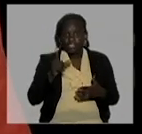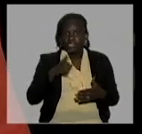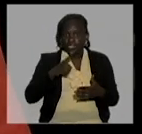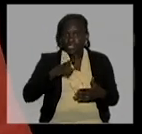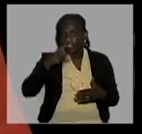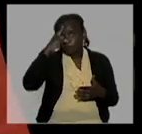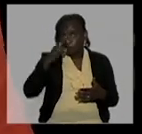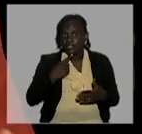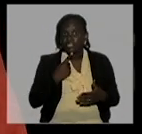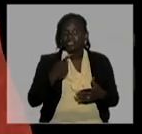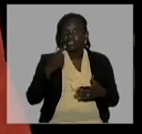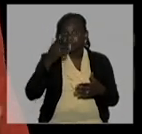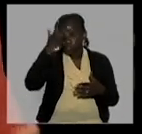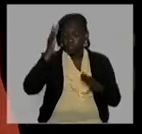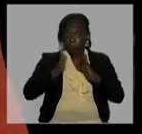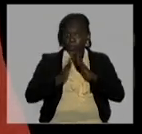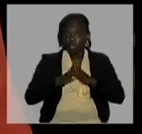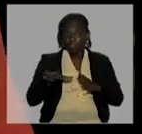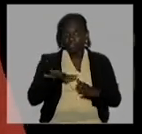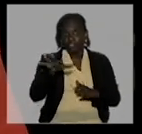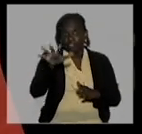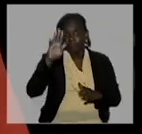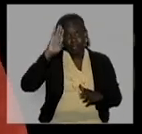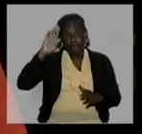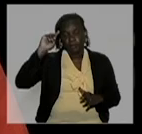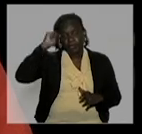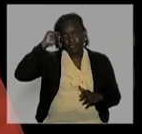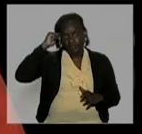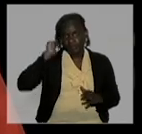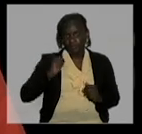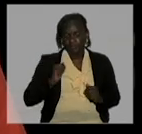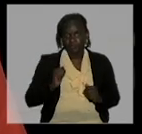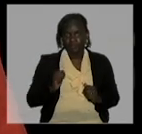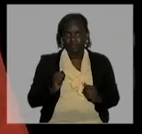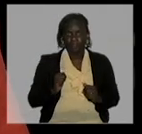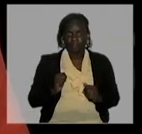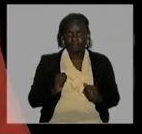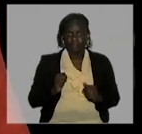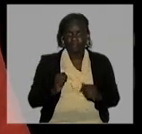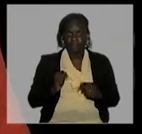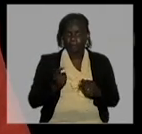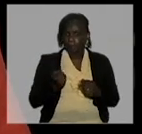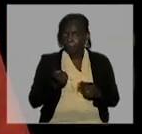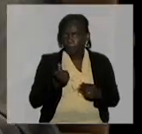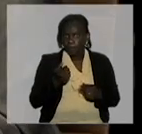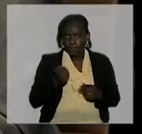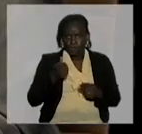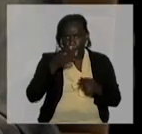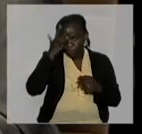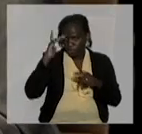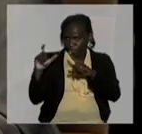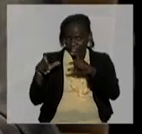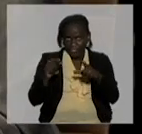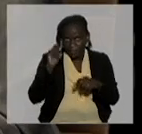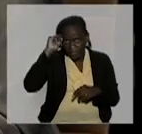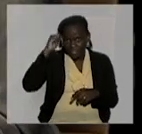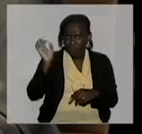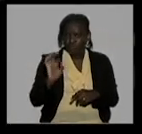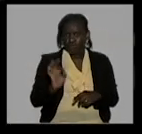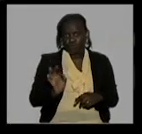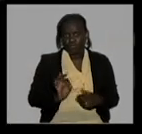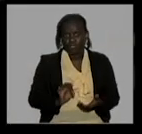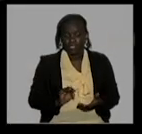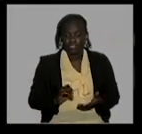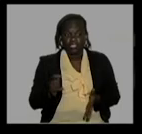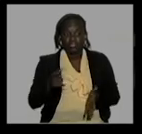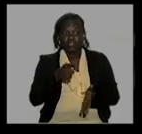imagem de pessoas que moravam nas comunidades, principalmente os pretos, né? Que eram muito pouco fotografados.